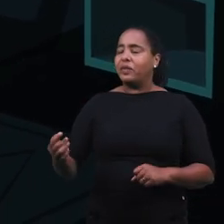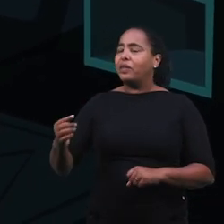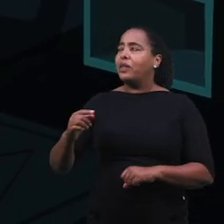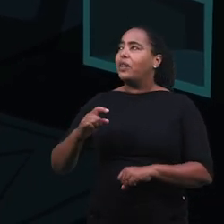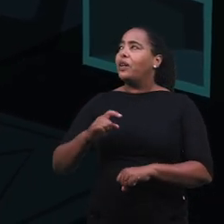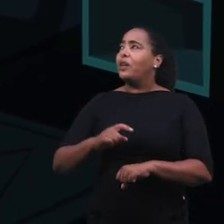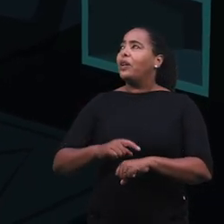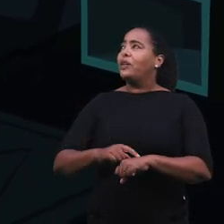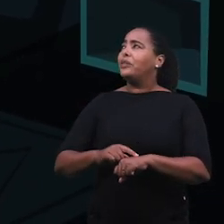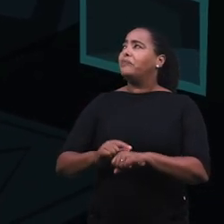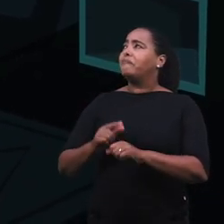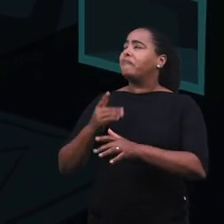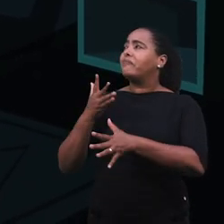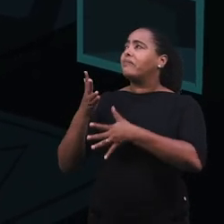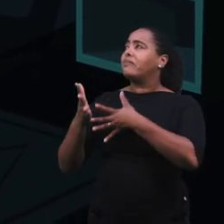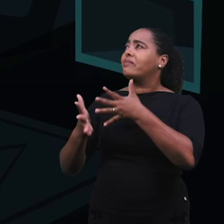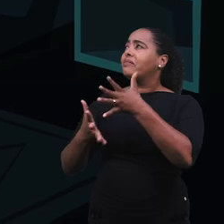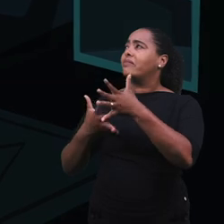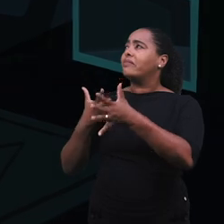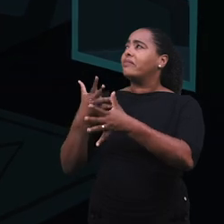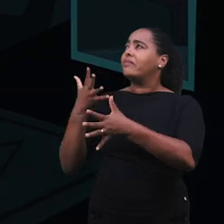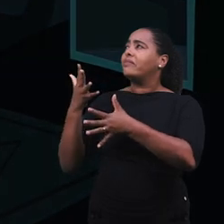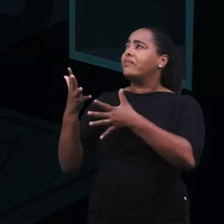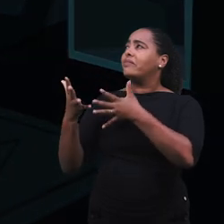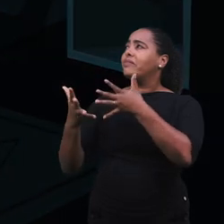Quando falo com